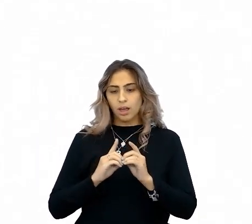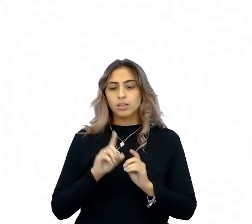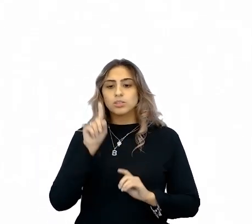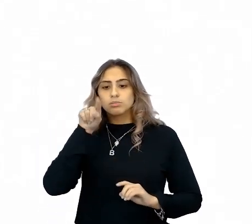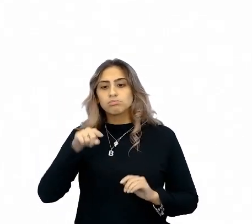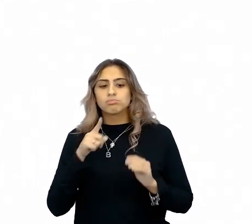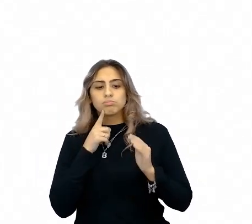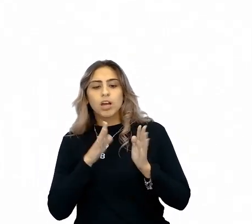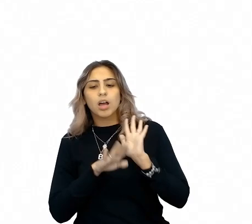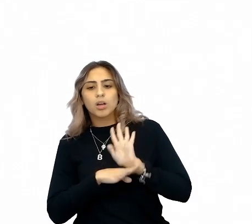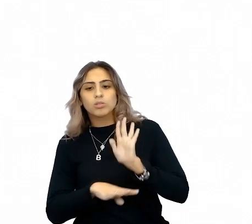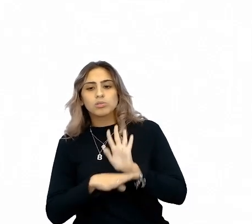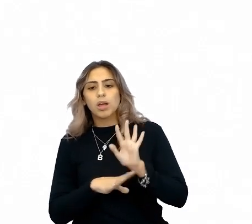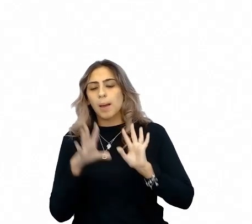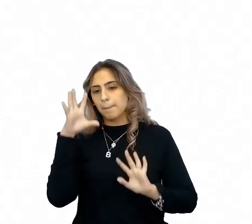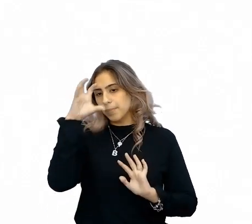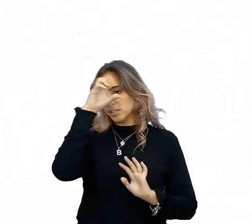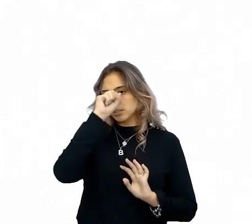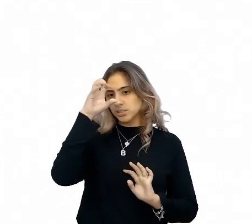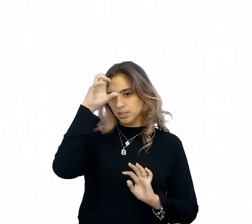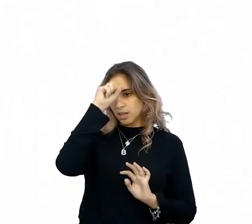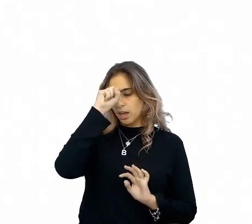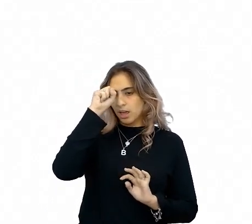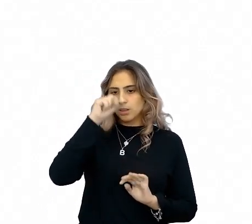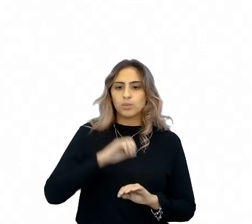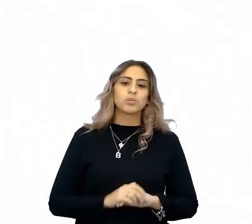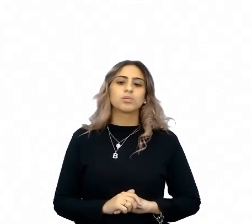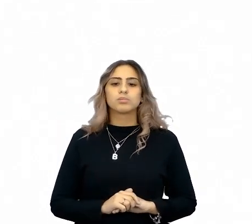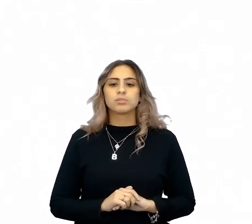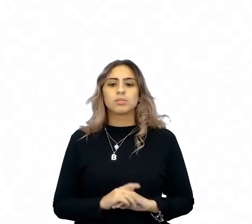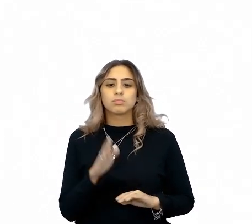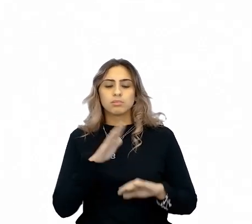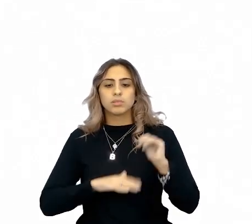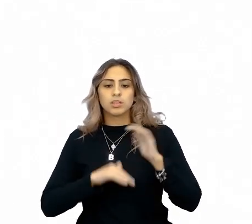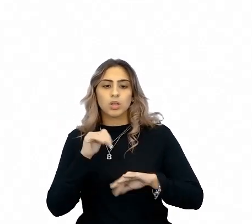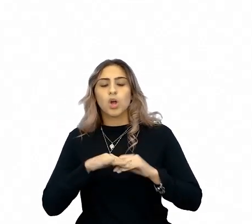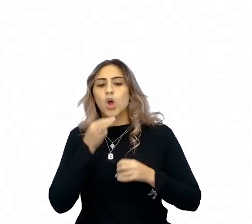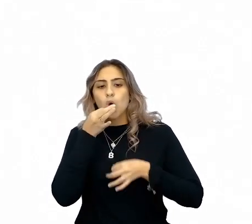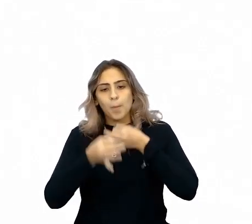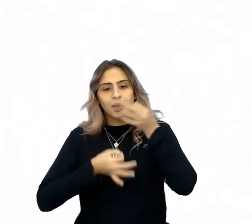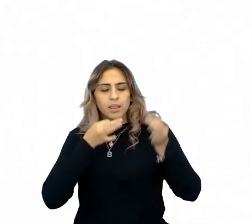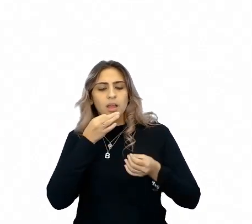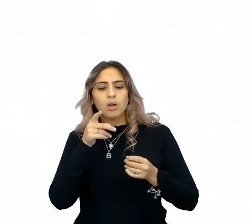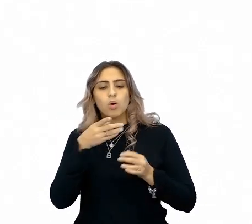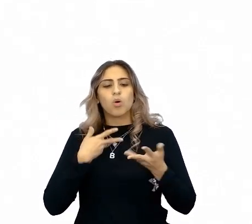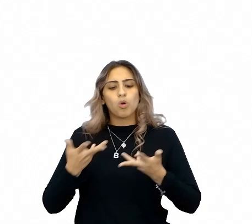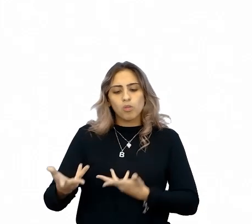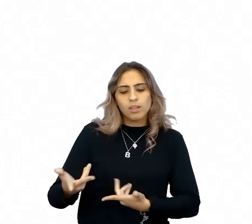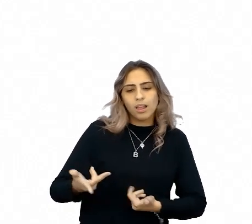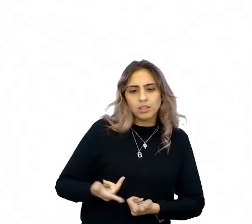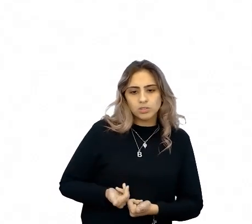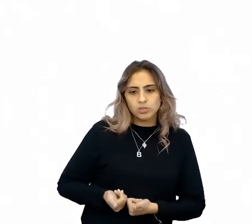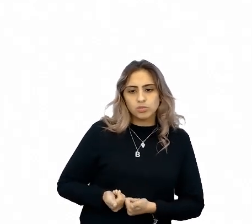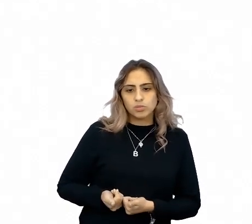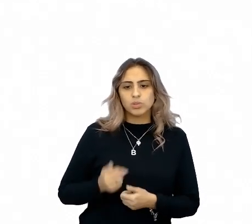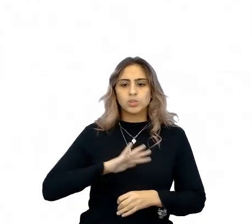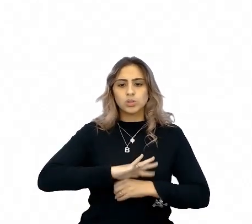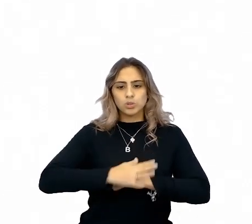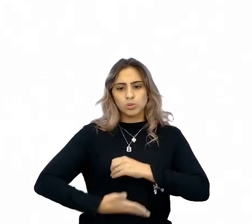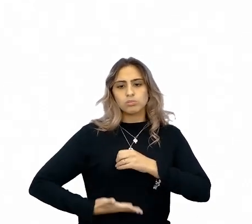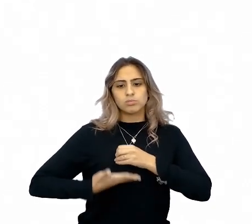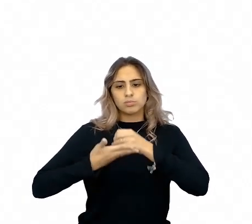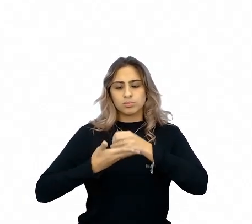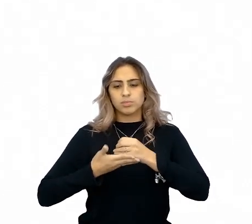de favorecer a aprendizagem da elaboração de comentários opinativos, sustentado